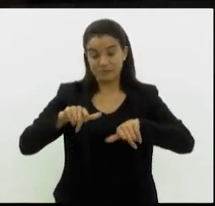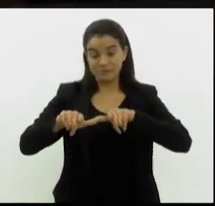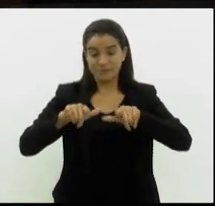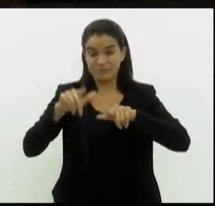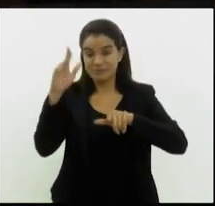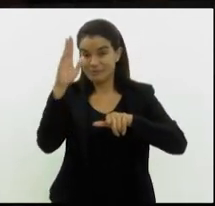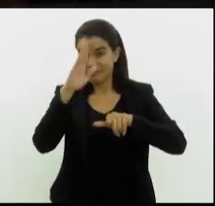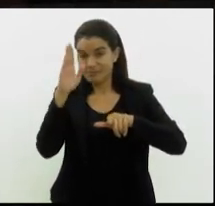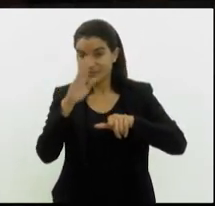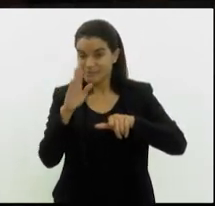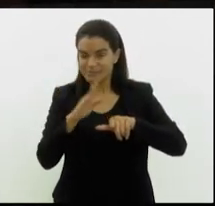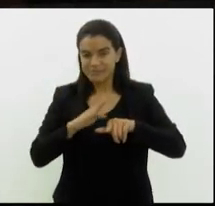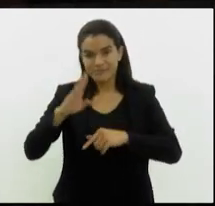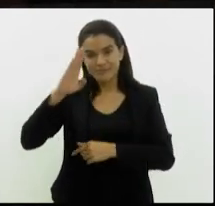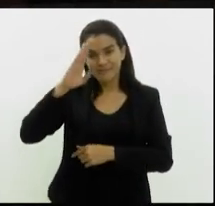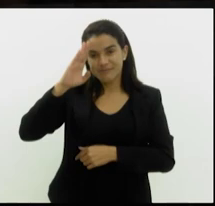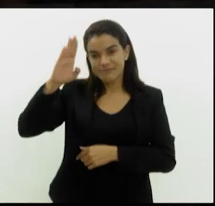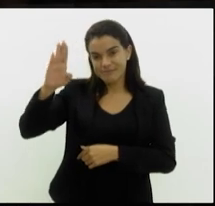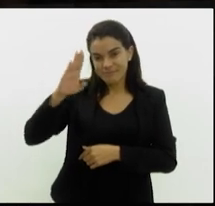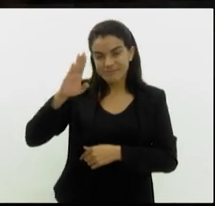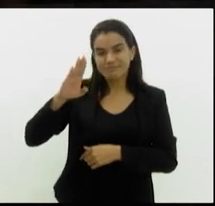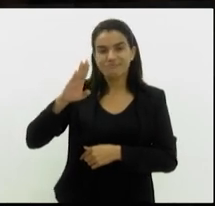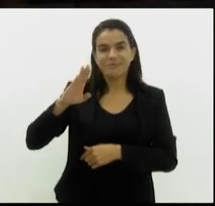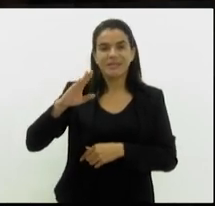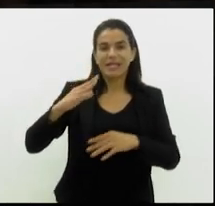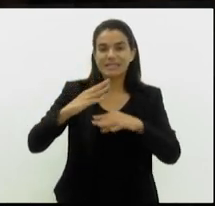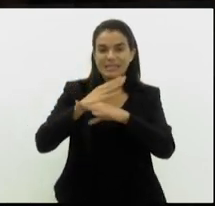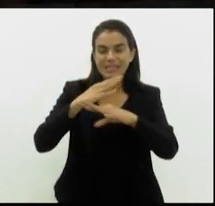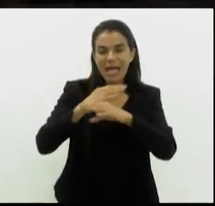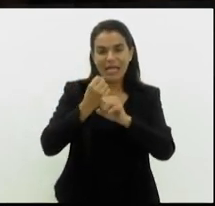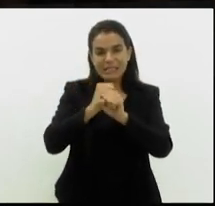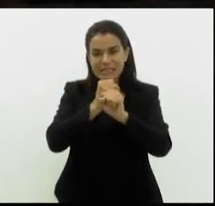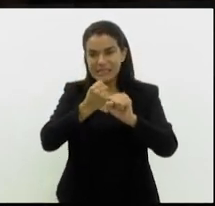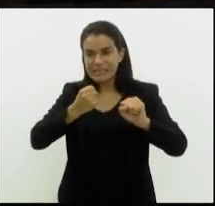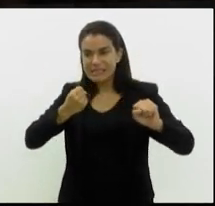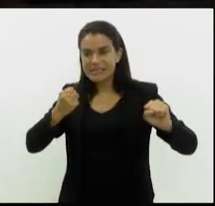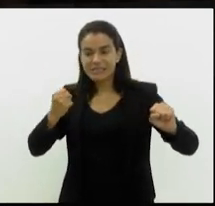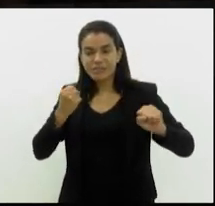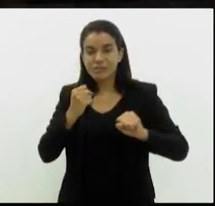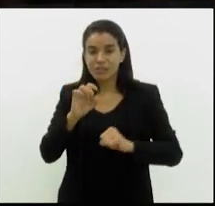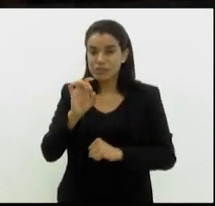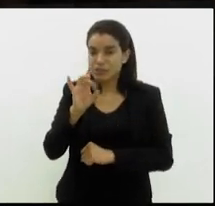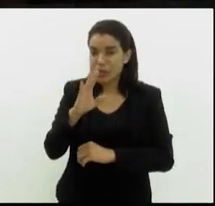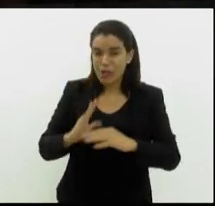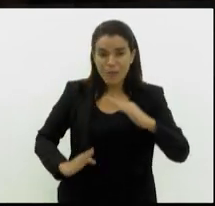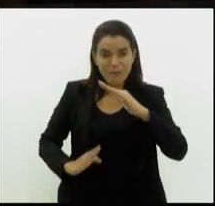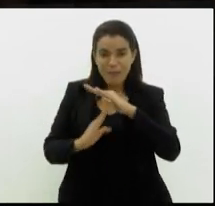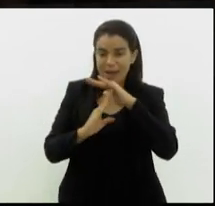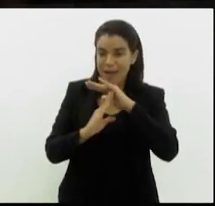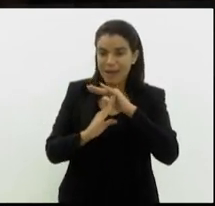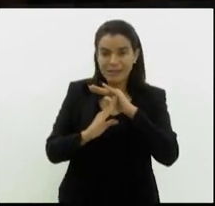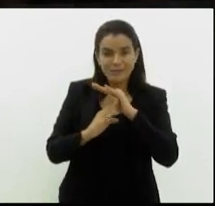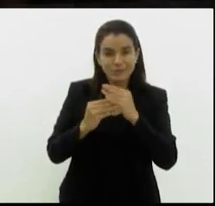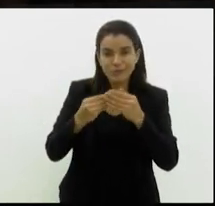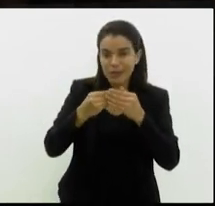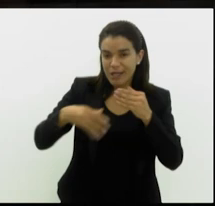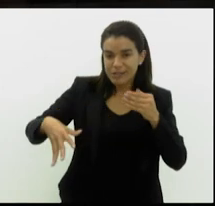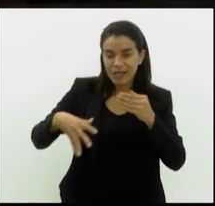brasileiro, principalmente nas grandes metrópoles, só tem condição de, no máximo, gastar em